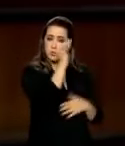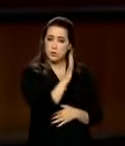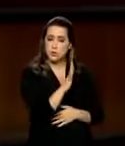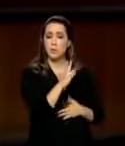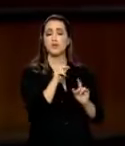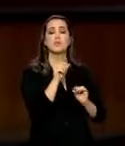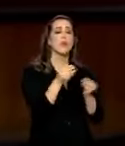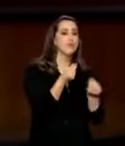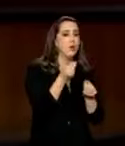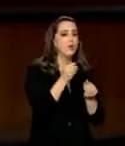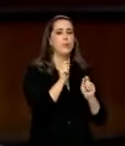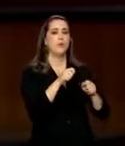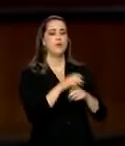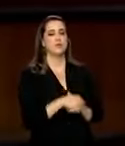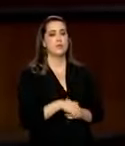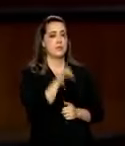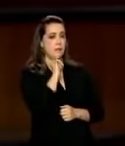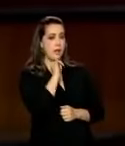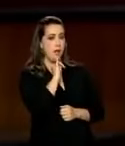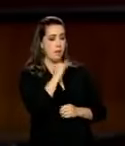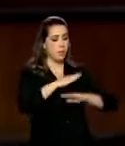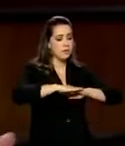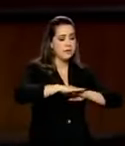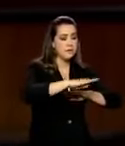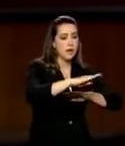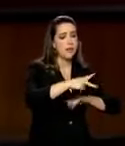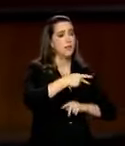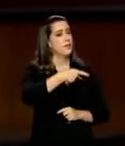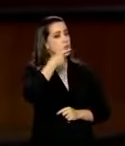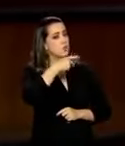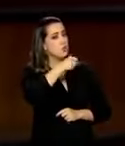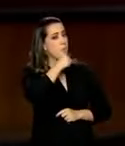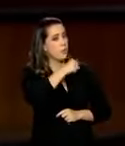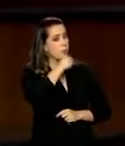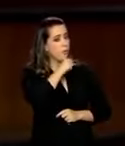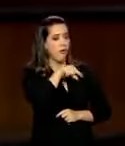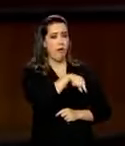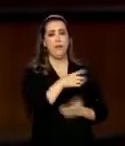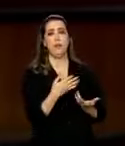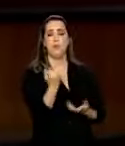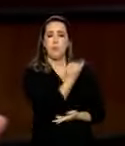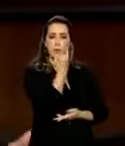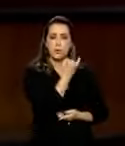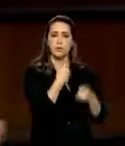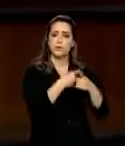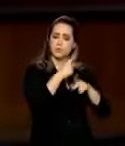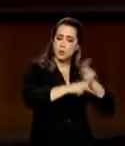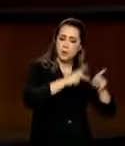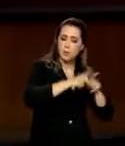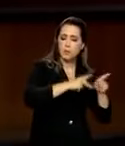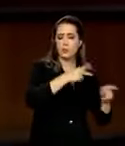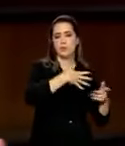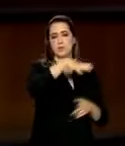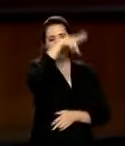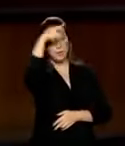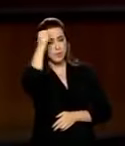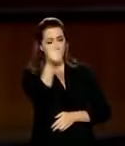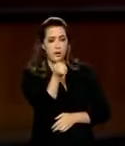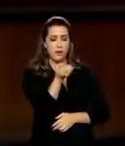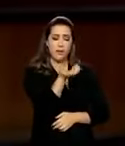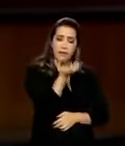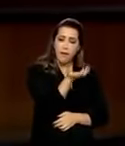concluir Porto Velho Manaus, que é um anseio da população do Amazonas. Então, a bancada do Amazonas, a bancada de